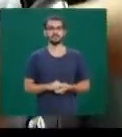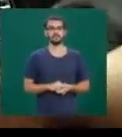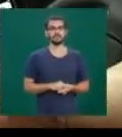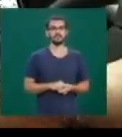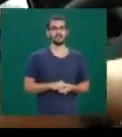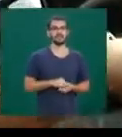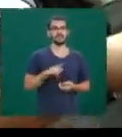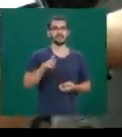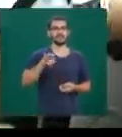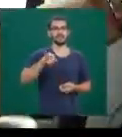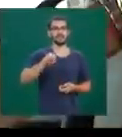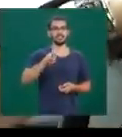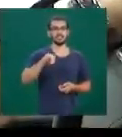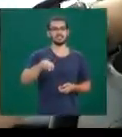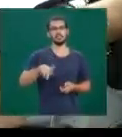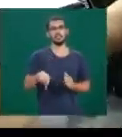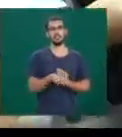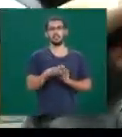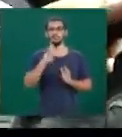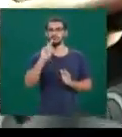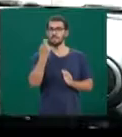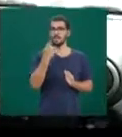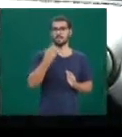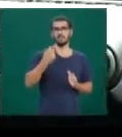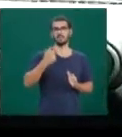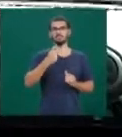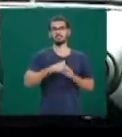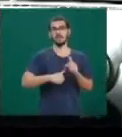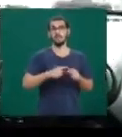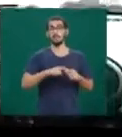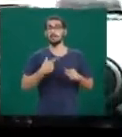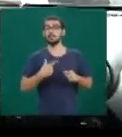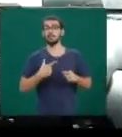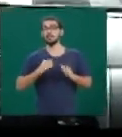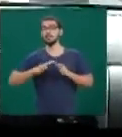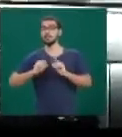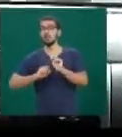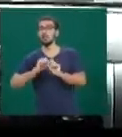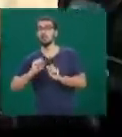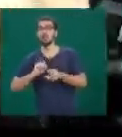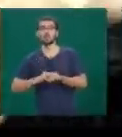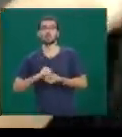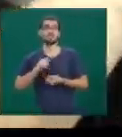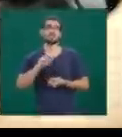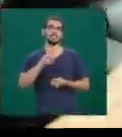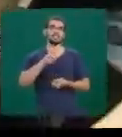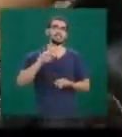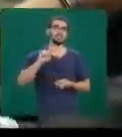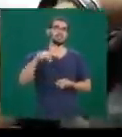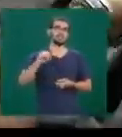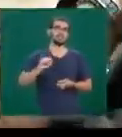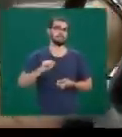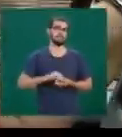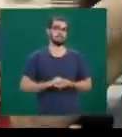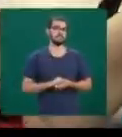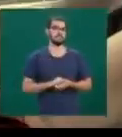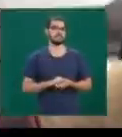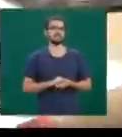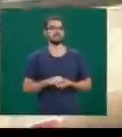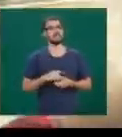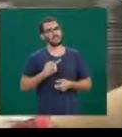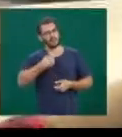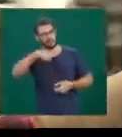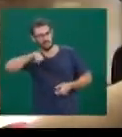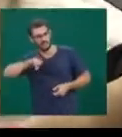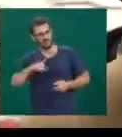Nova Serrana, região centro-oeste de Minas. A publicitária costuma ir ao interior pelo menos uma vez por mês. Para dar